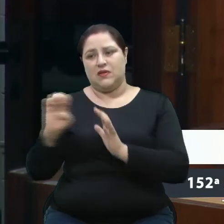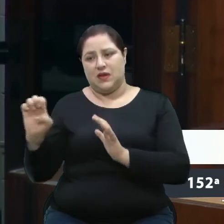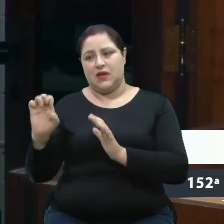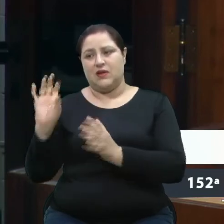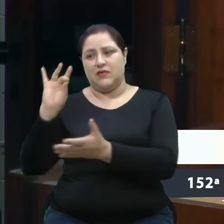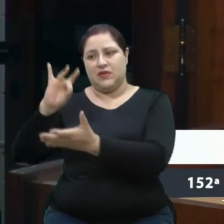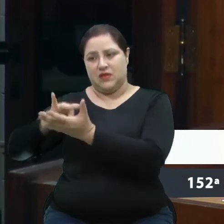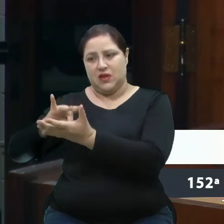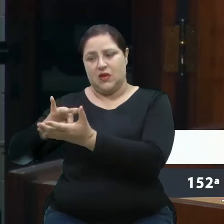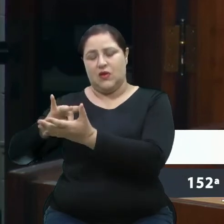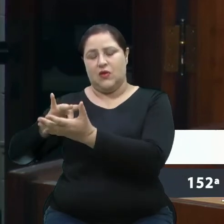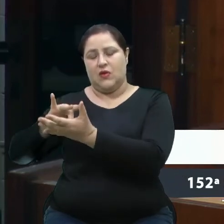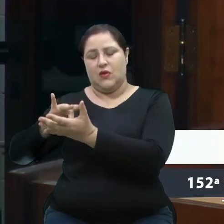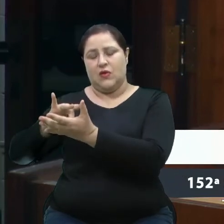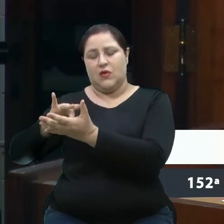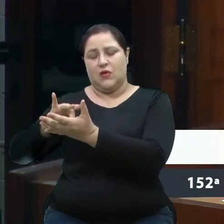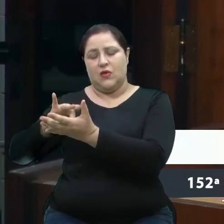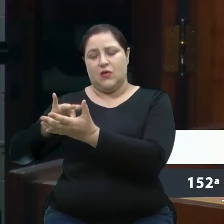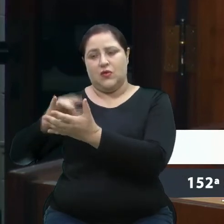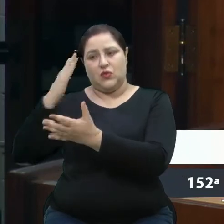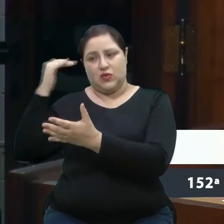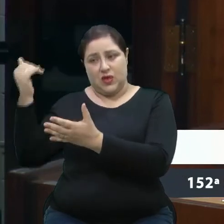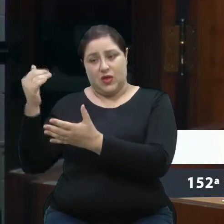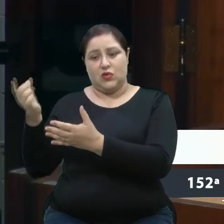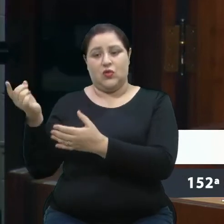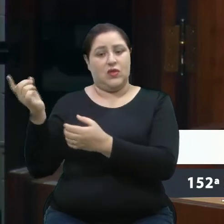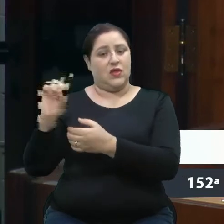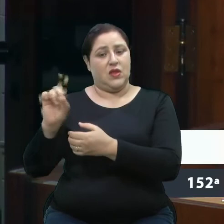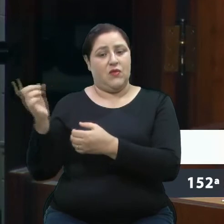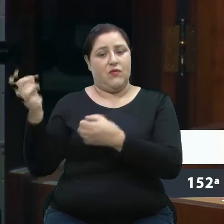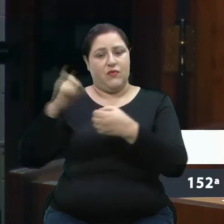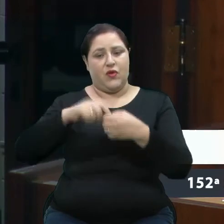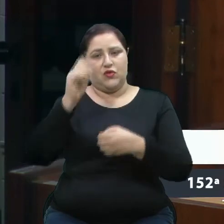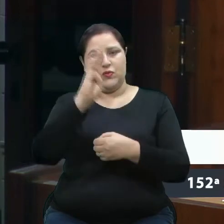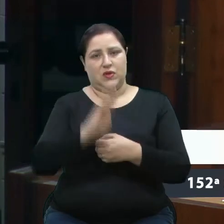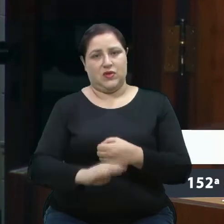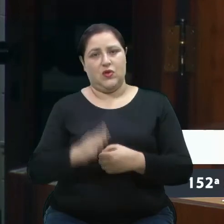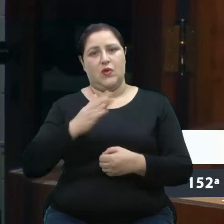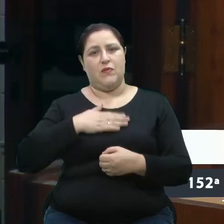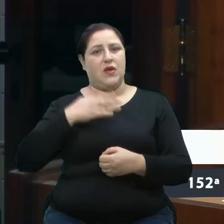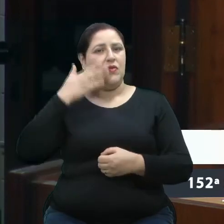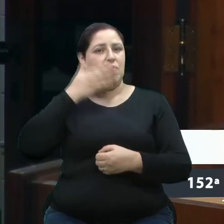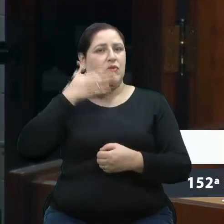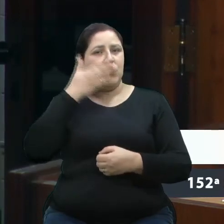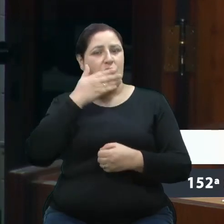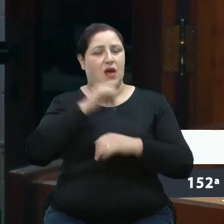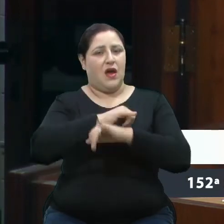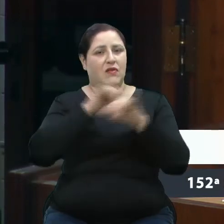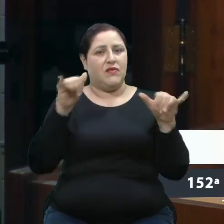volte ao Brasil. De qualquer maneira, esse meu discurso serve como um aviso de que